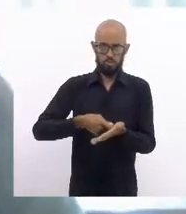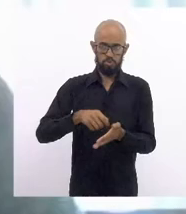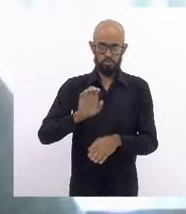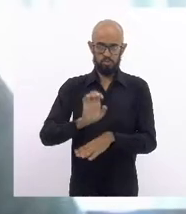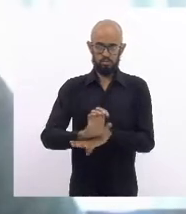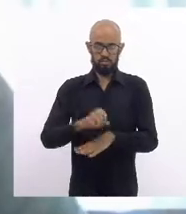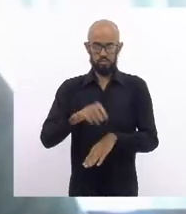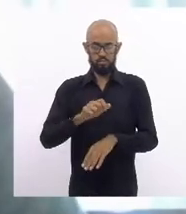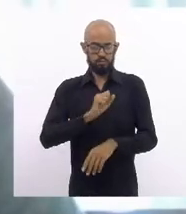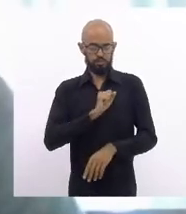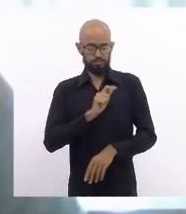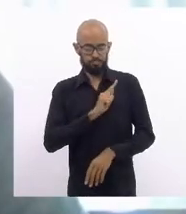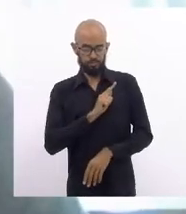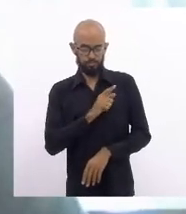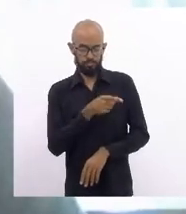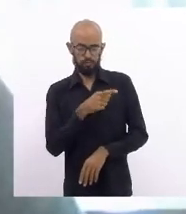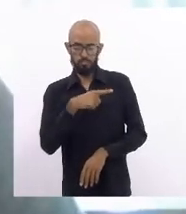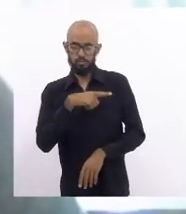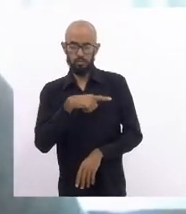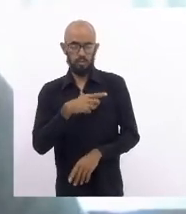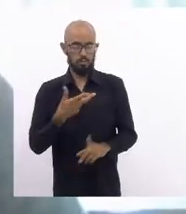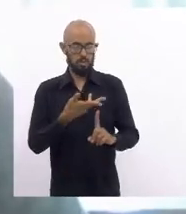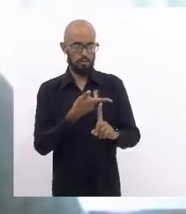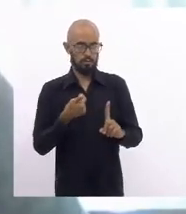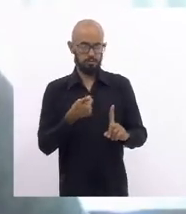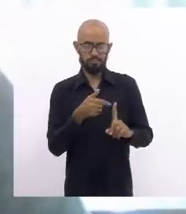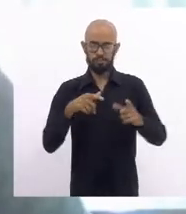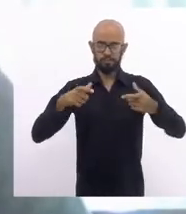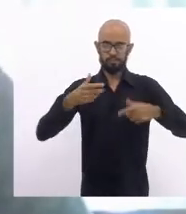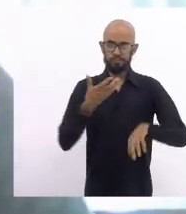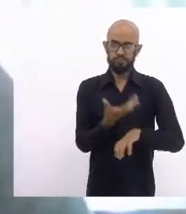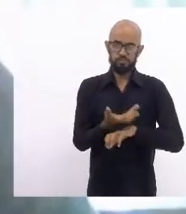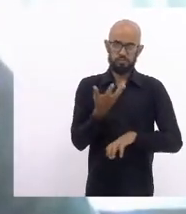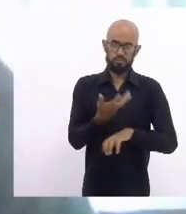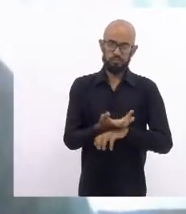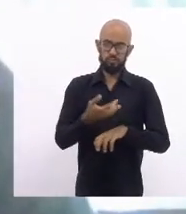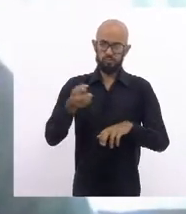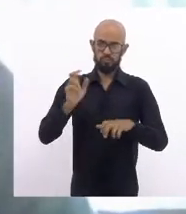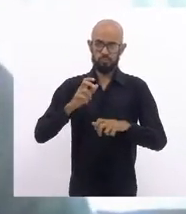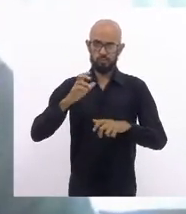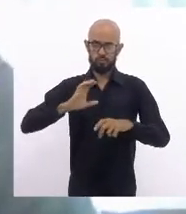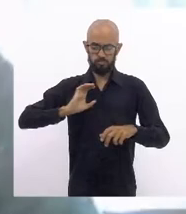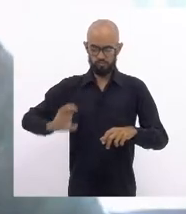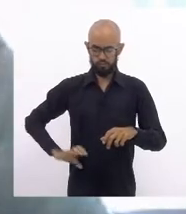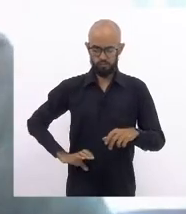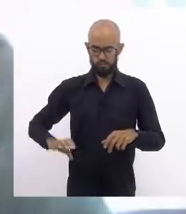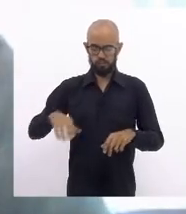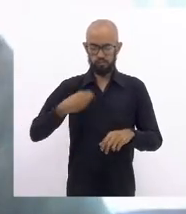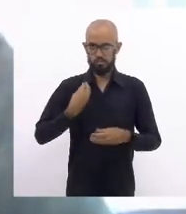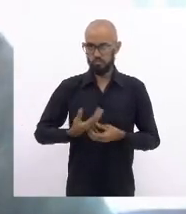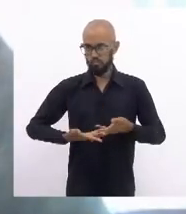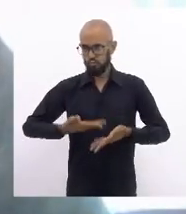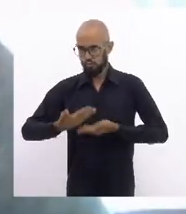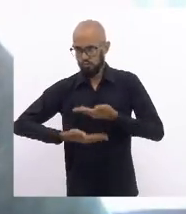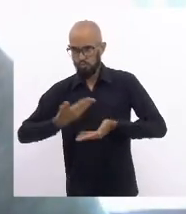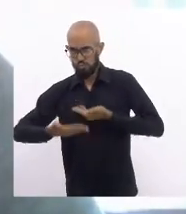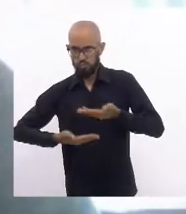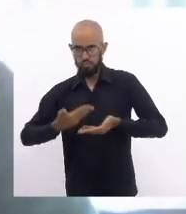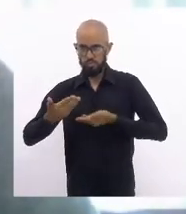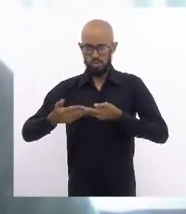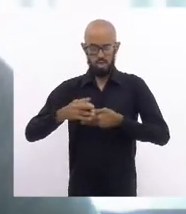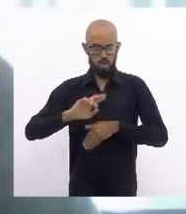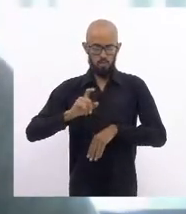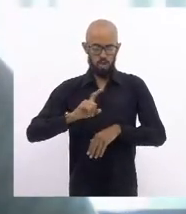São Gonçalo merece ter uma área de lazer, uma área de cidadania, uma área de cultura e não ver um dos seus clubes mais